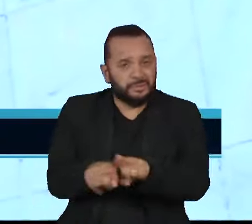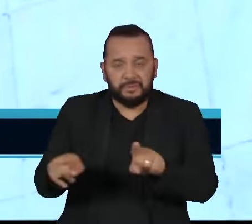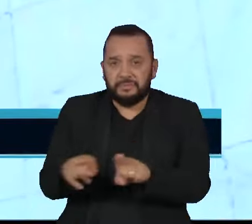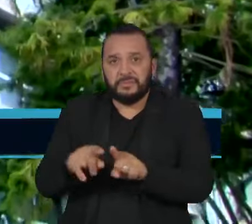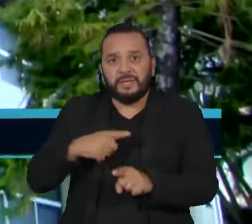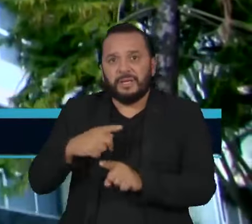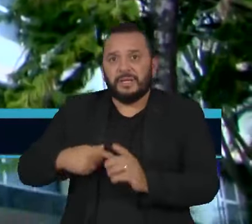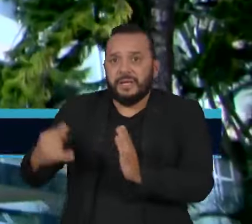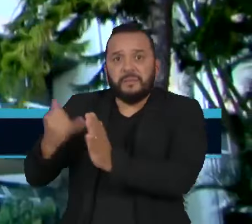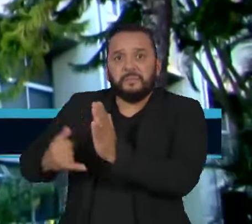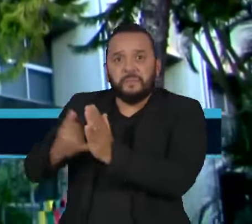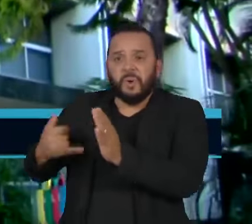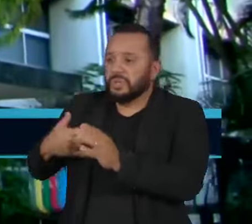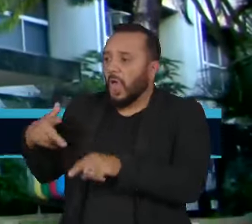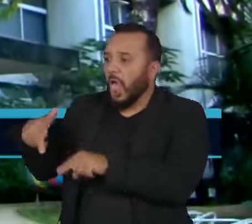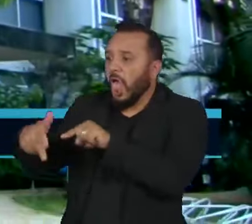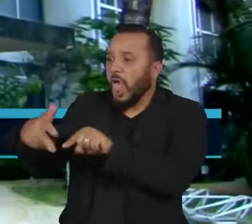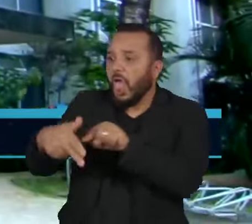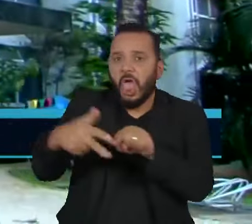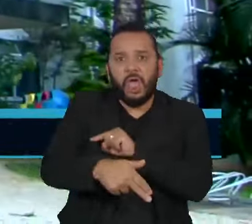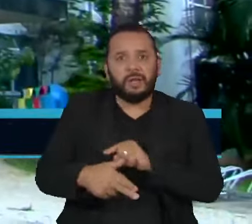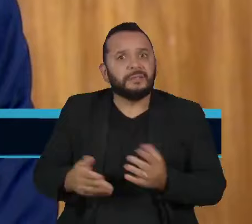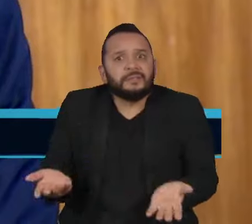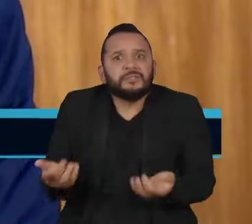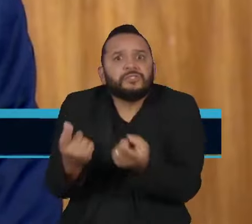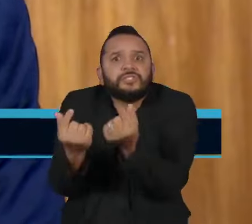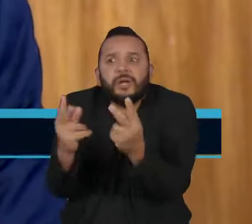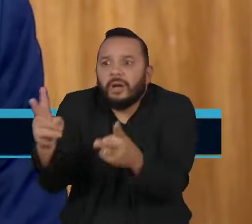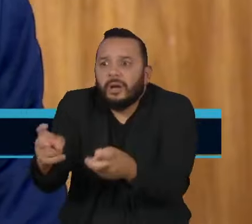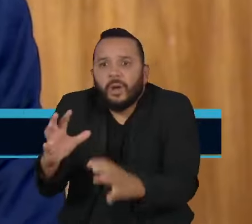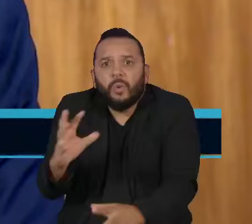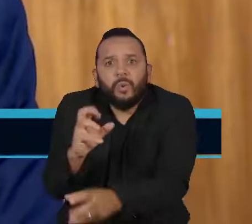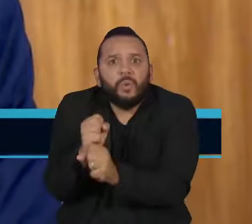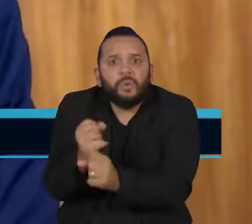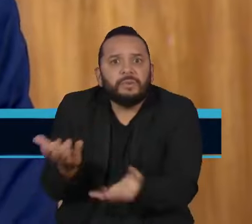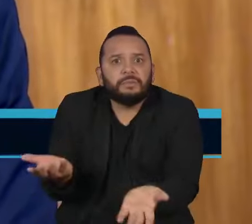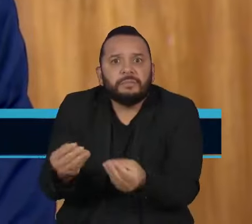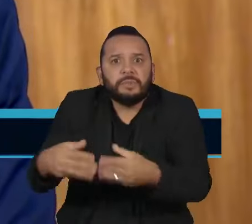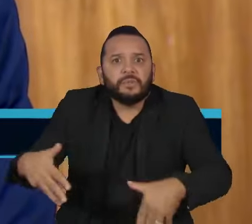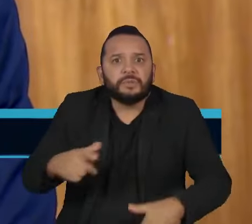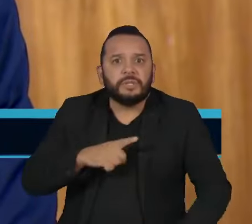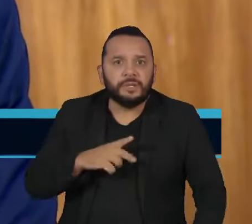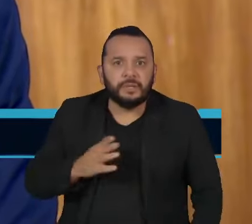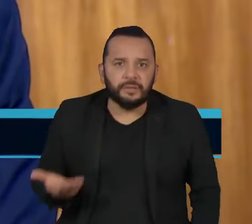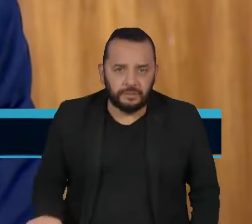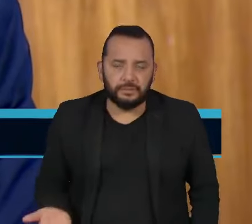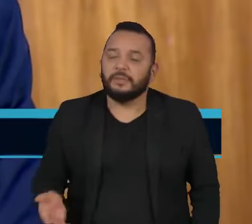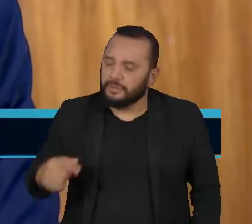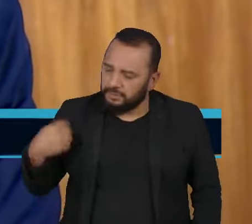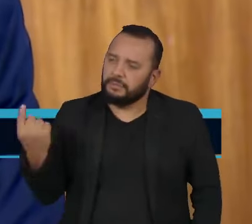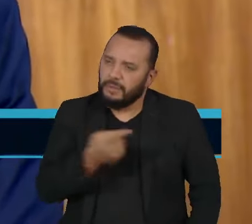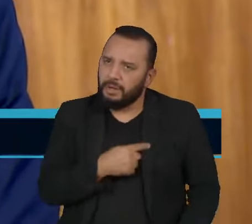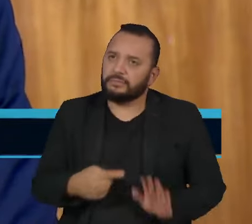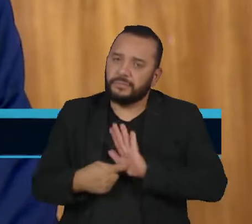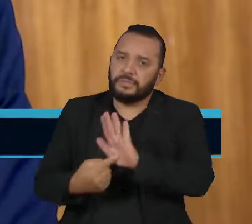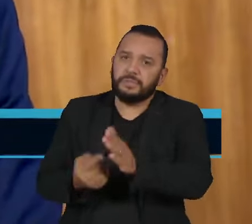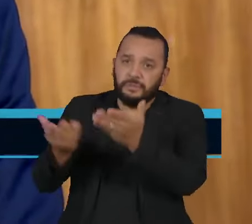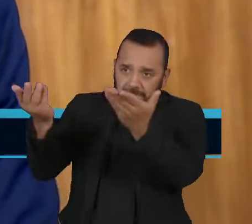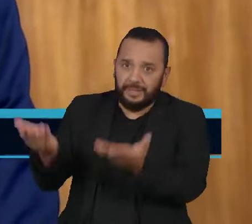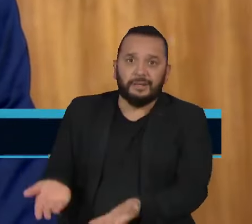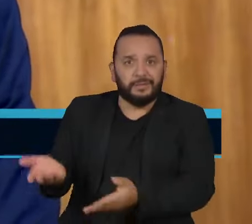isenções tributárias, minando a arrecadação federal. Nós demos um quadro bastante fiel para ele do que